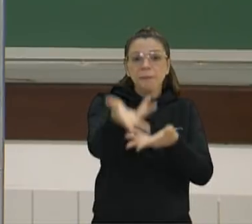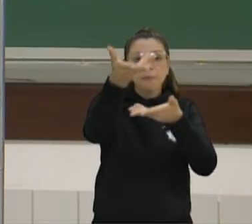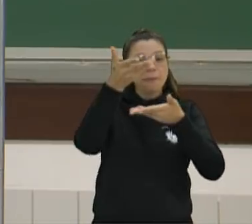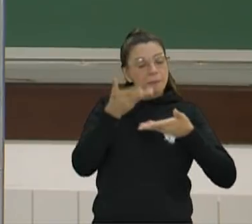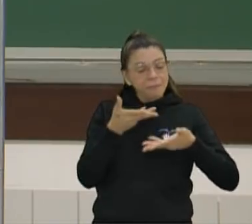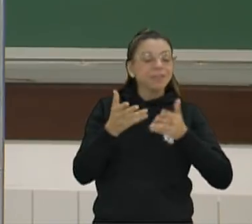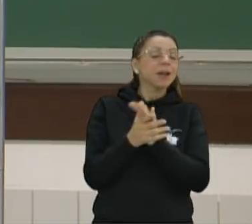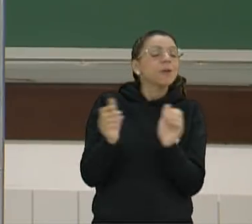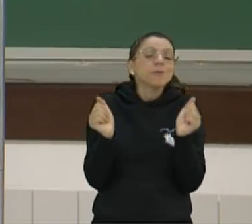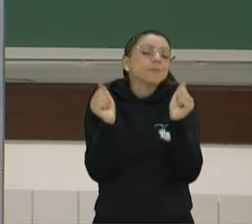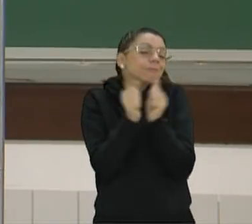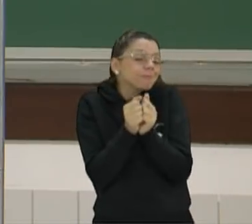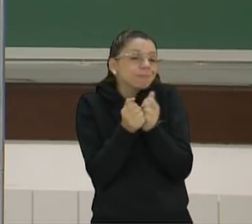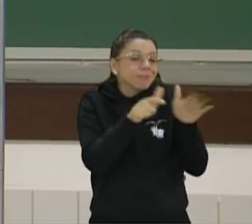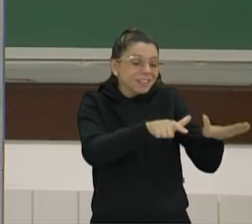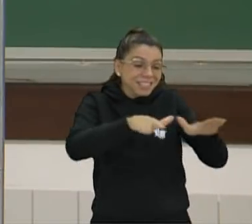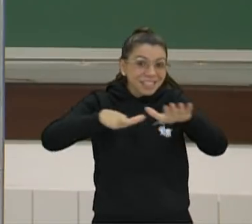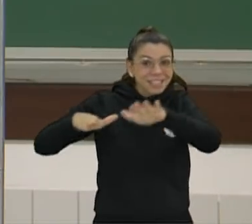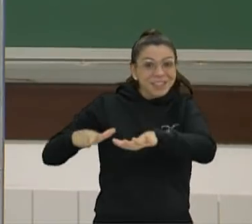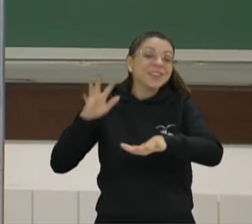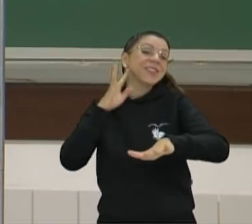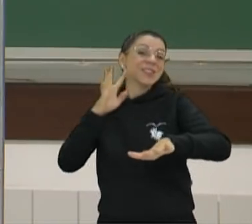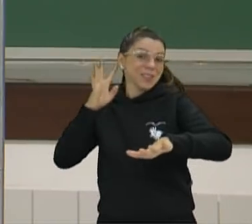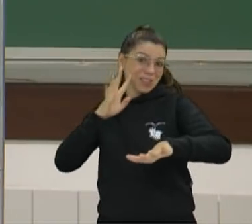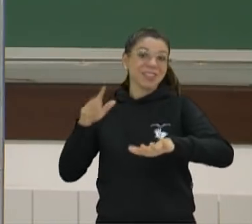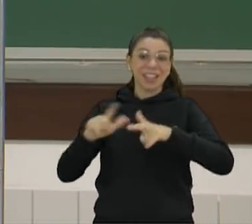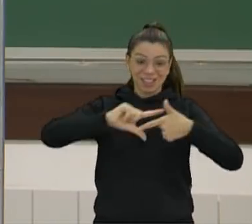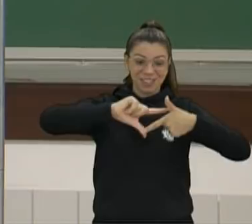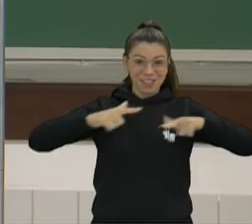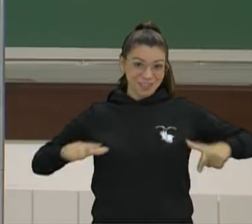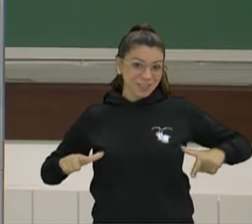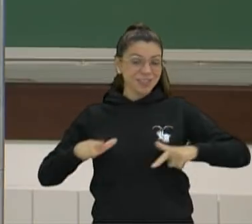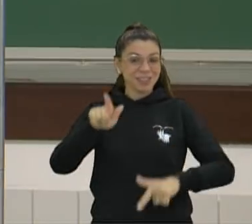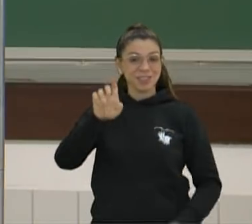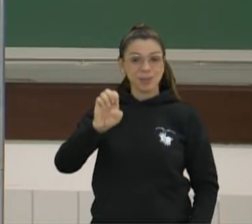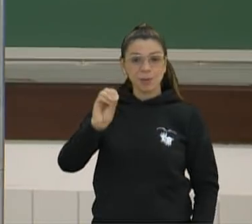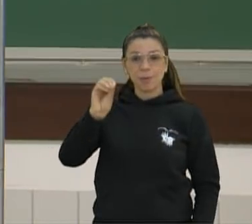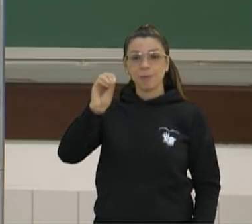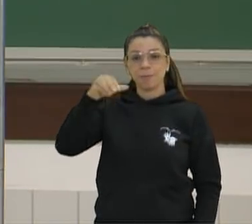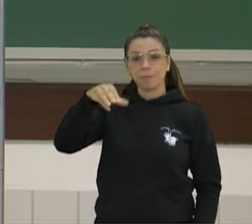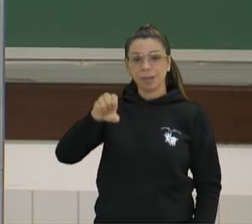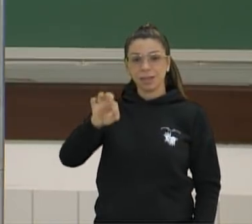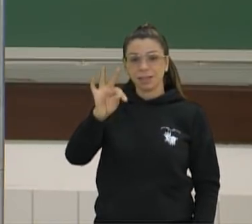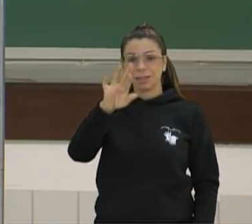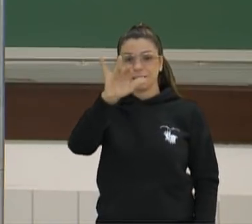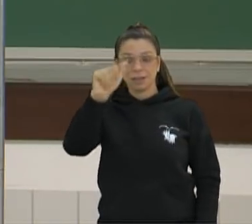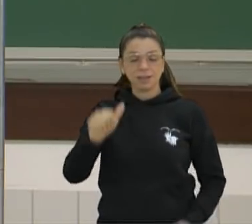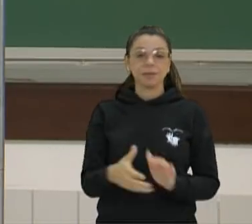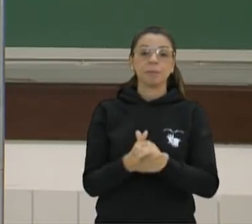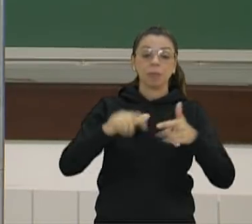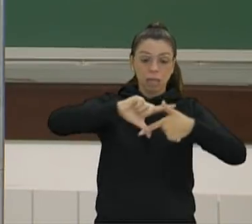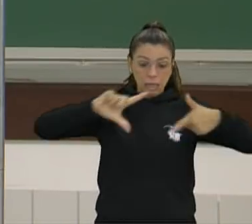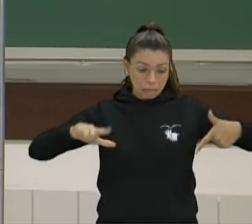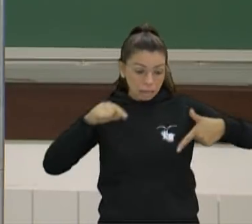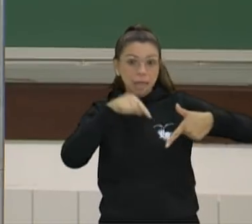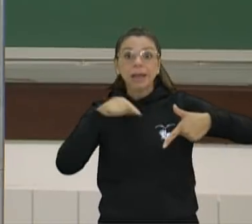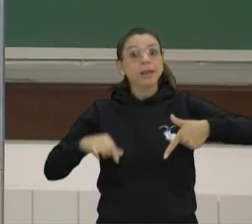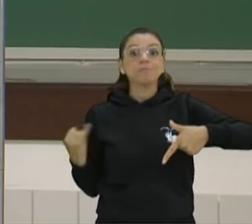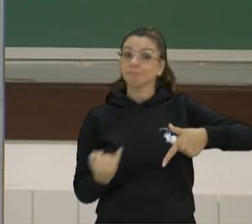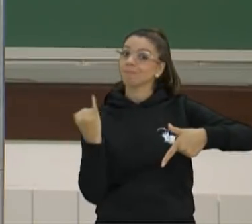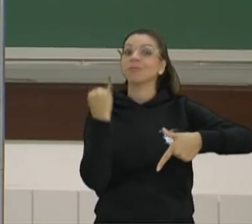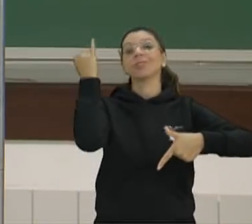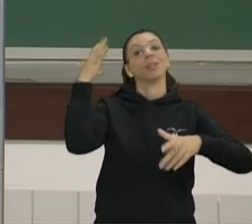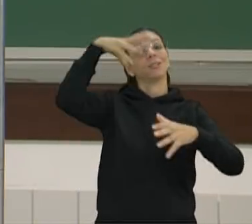a viajar comigo nessa semana pelo universo da geometria. Afinal de contas, nós vamos ver a geometria, que é uma parte super importante da